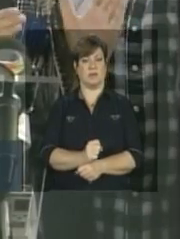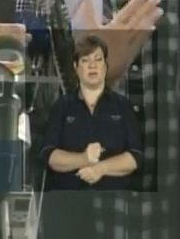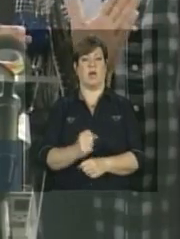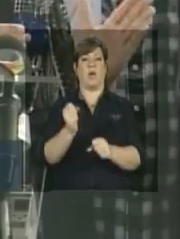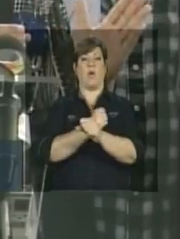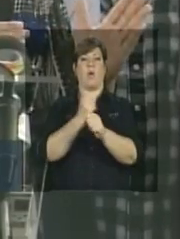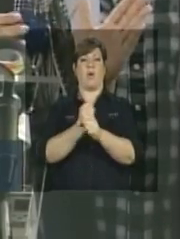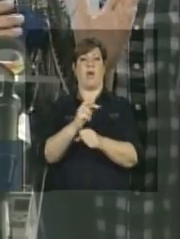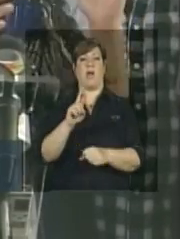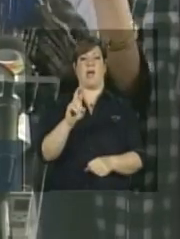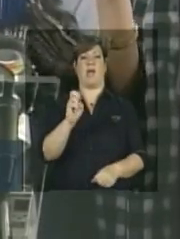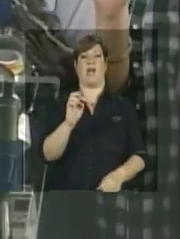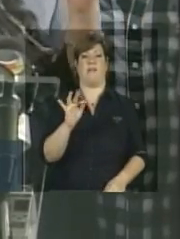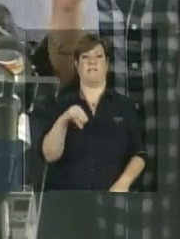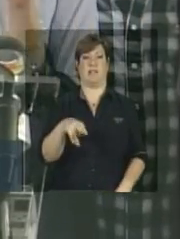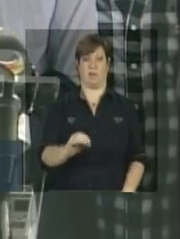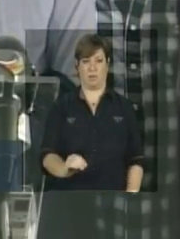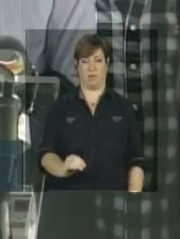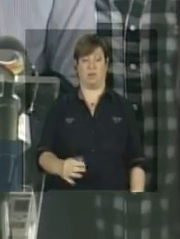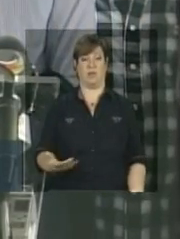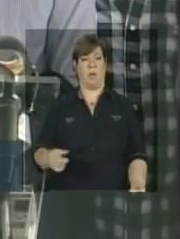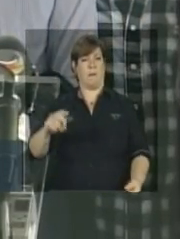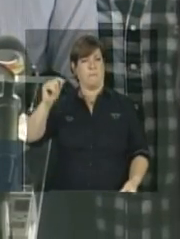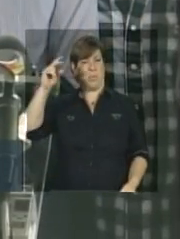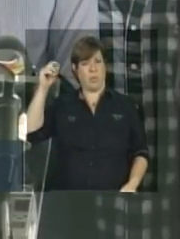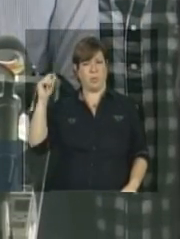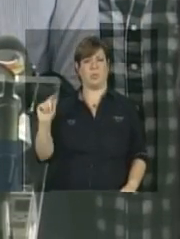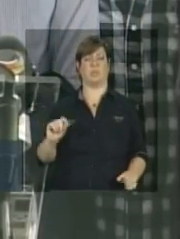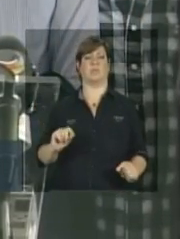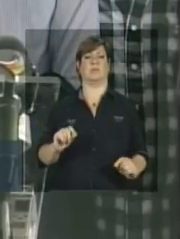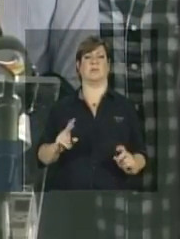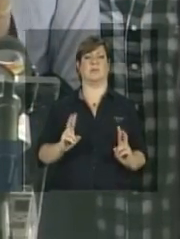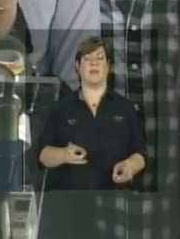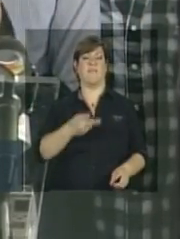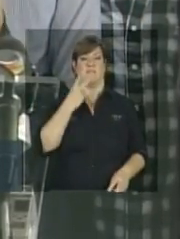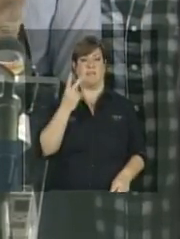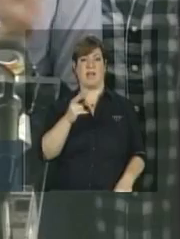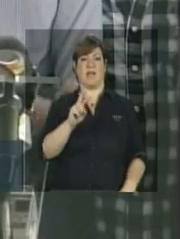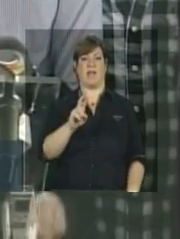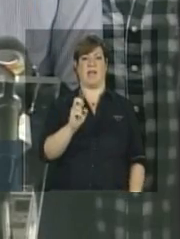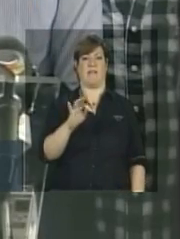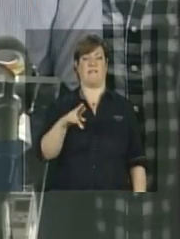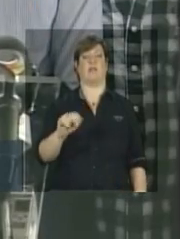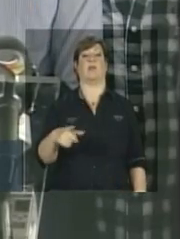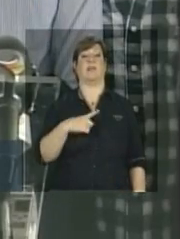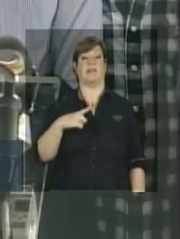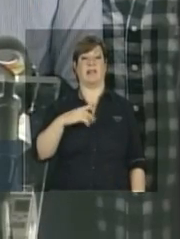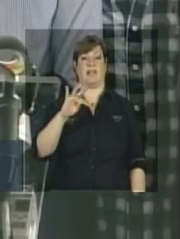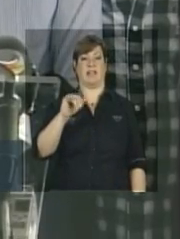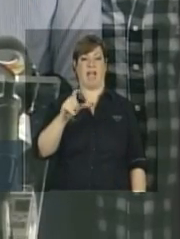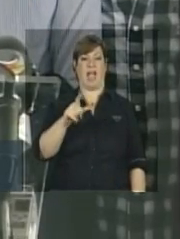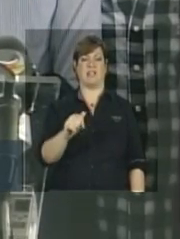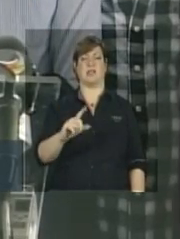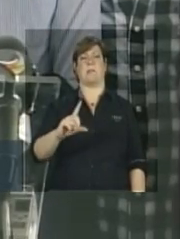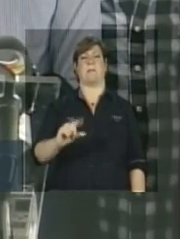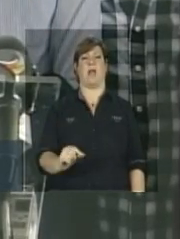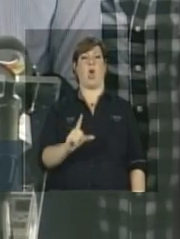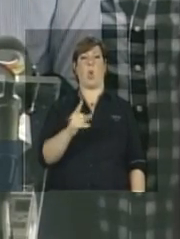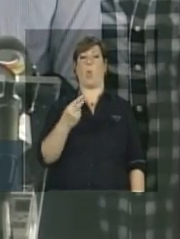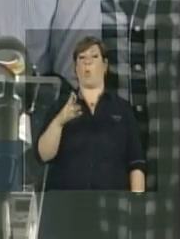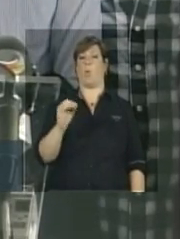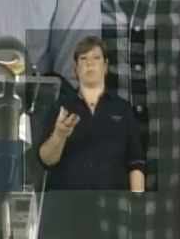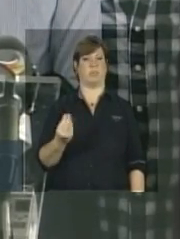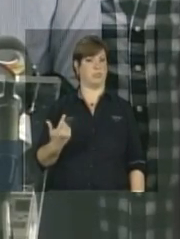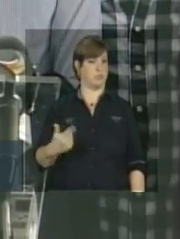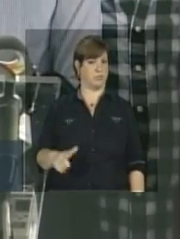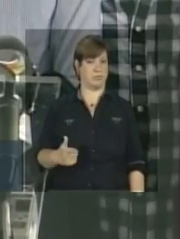em refino. Durante muito tempo foi dito o seguinte, refino tem uma taxa de retorno muito baixa,